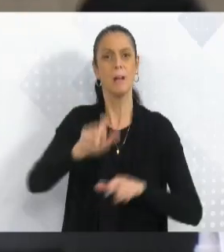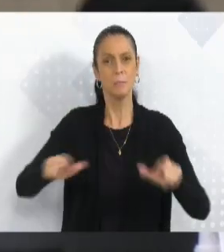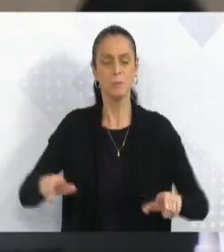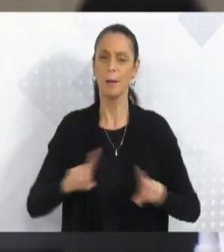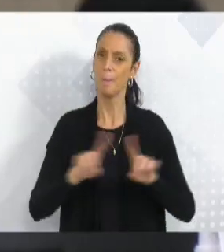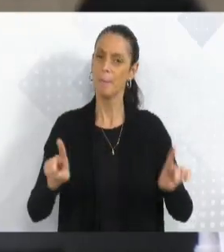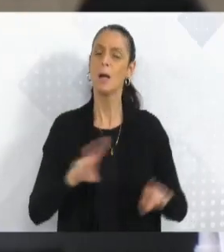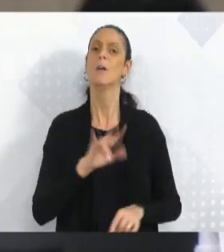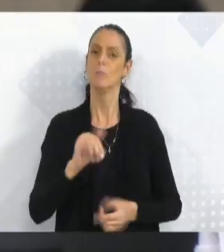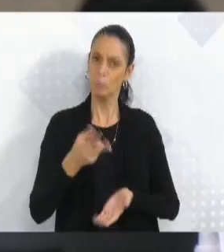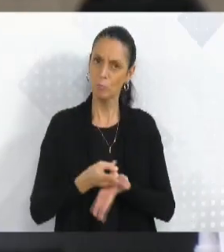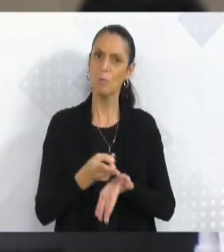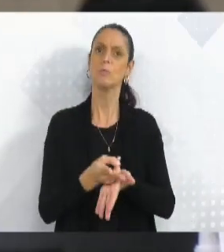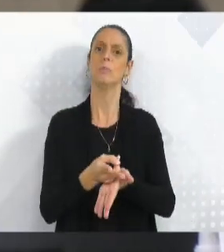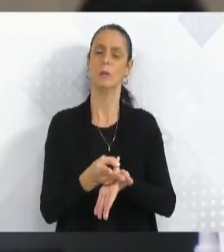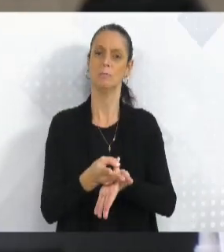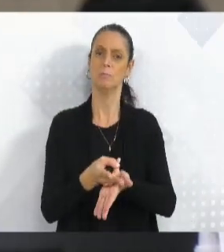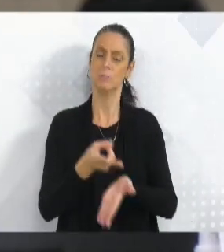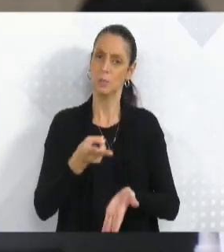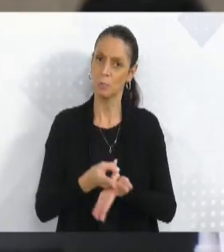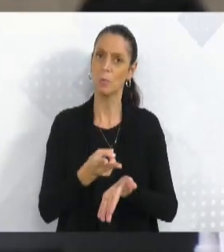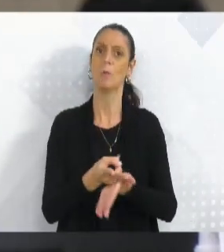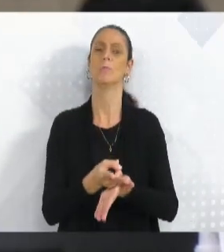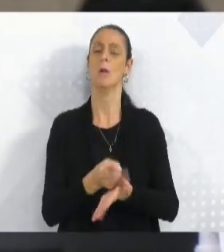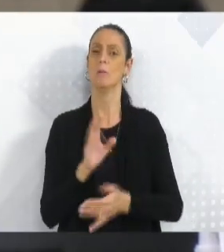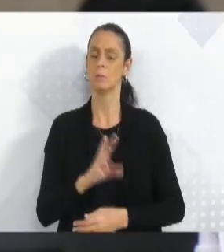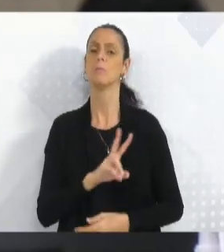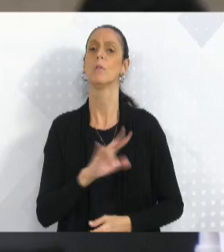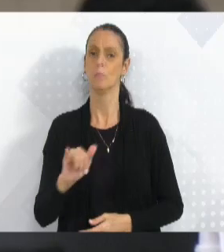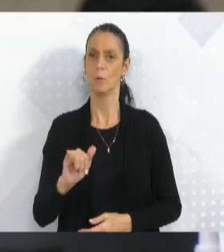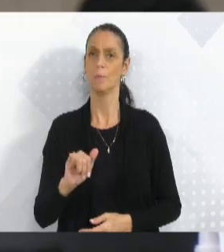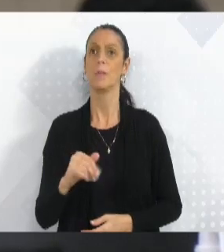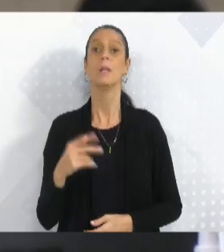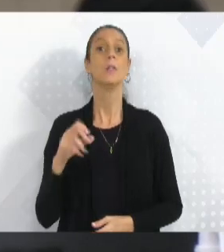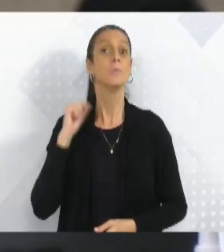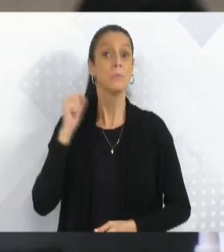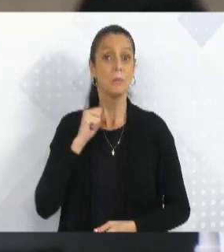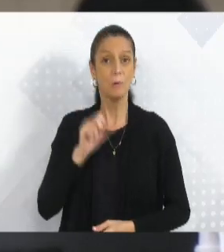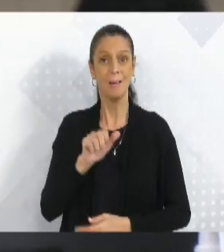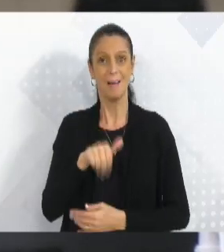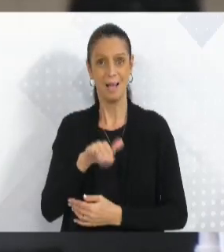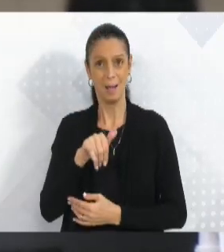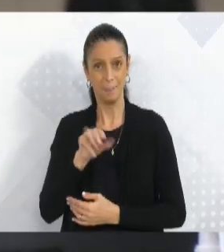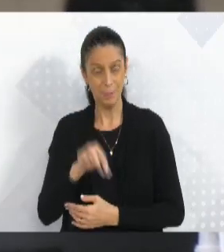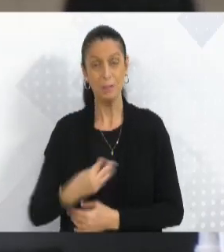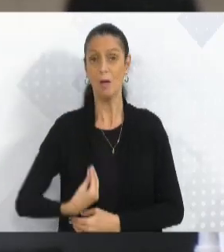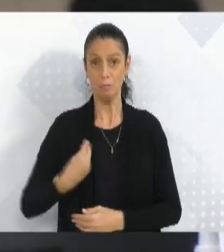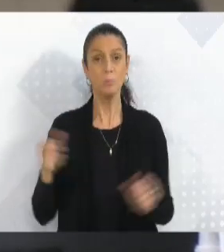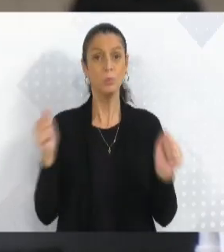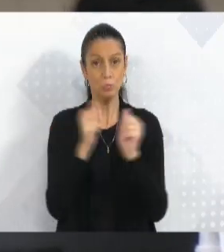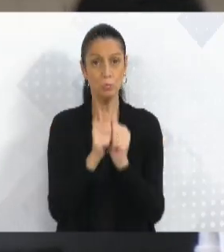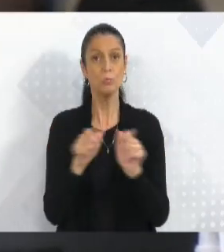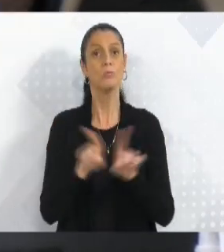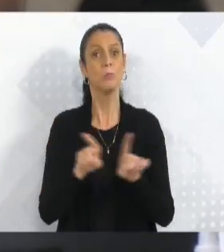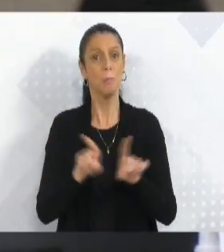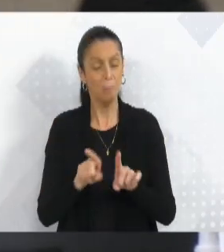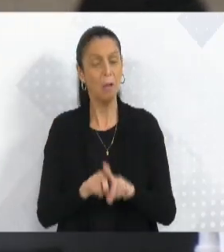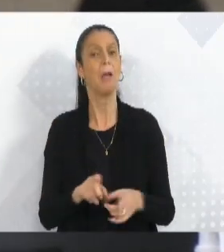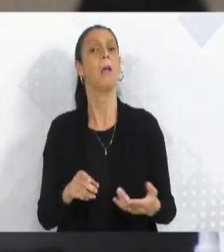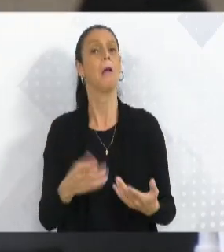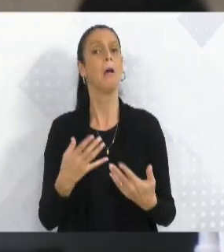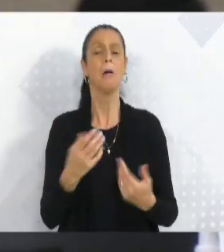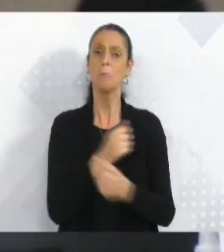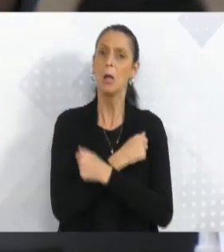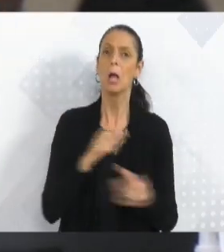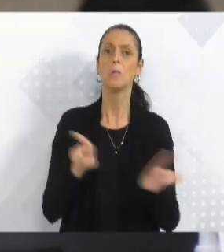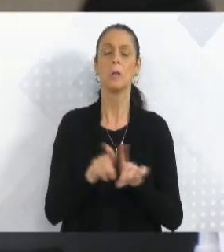nós vamos continuar né nessa tonante o vosso Senador aumentava ali junto conosco tava lá junto conosco abraçando recepcionando